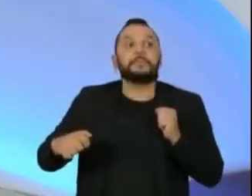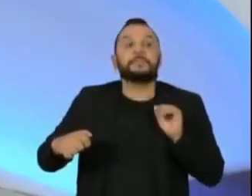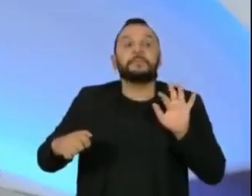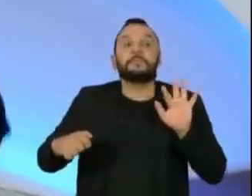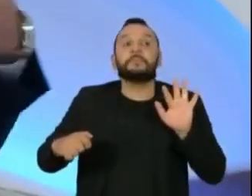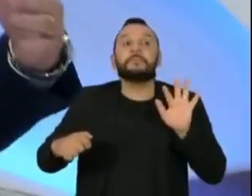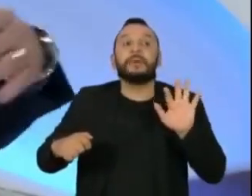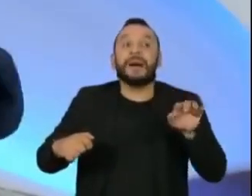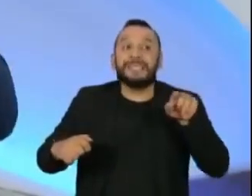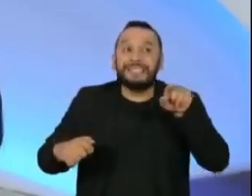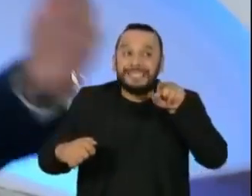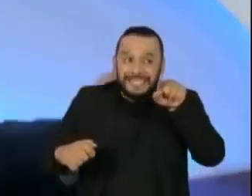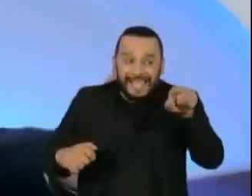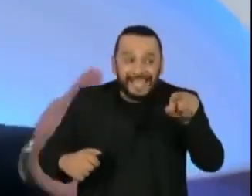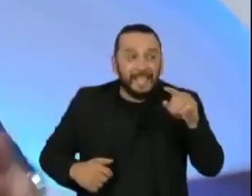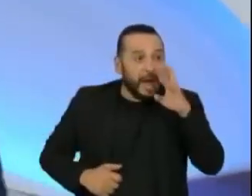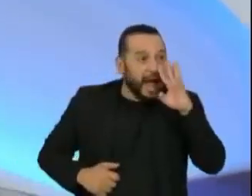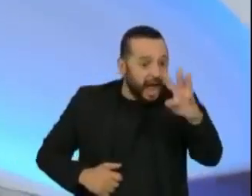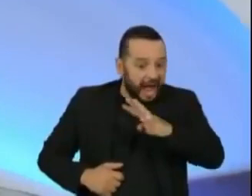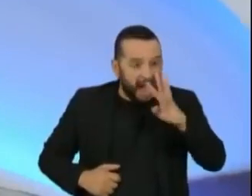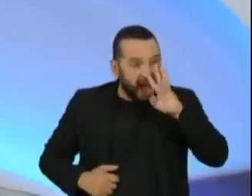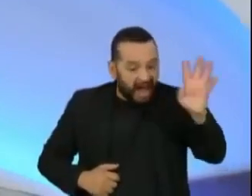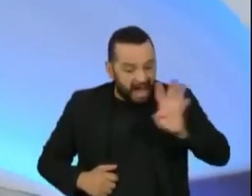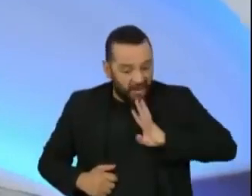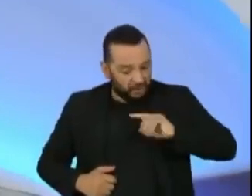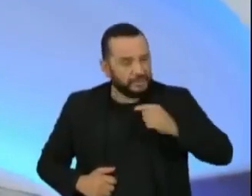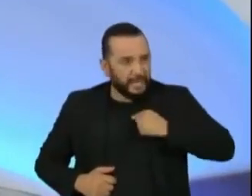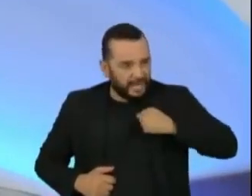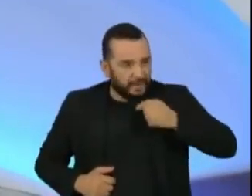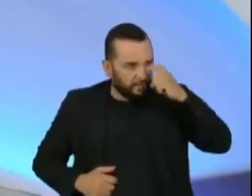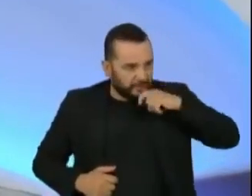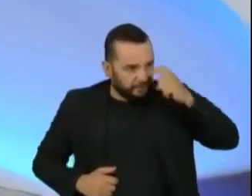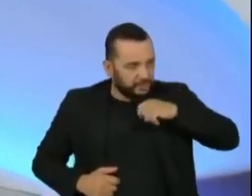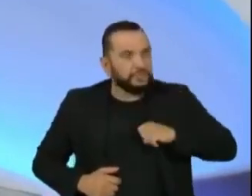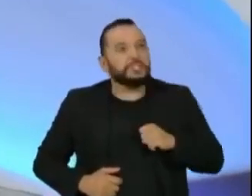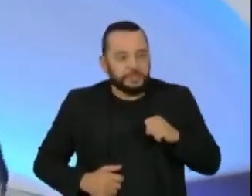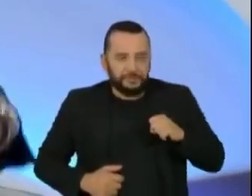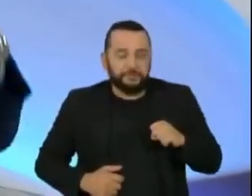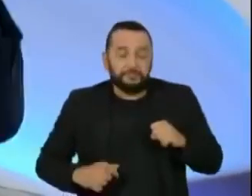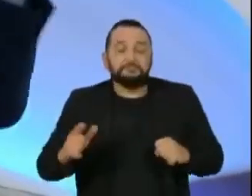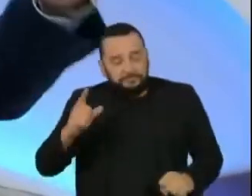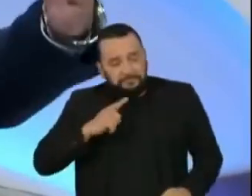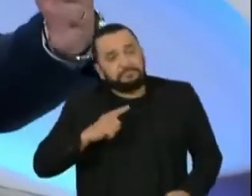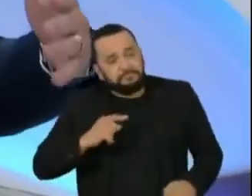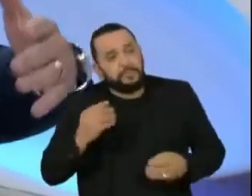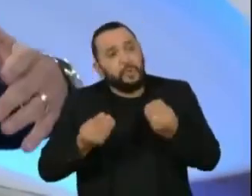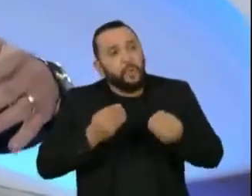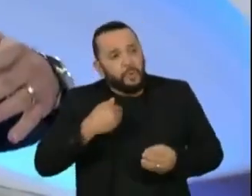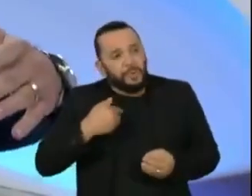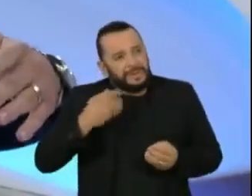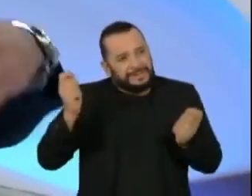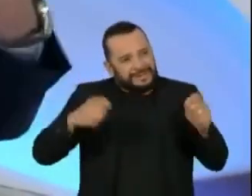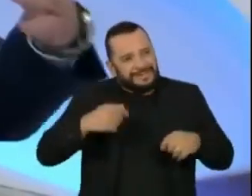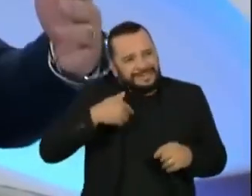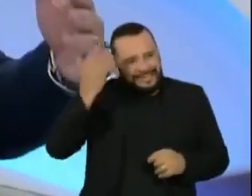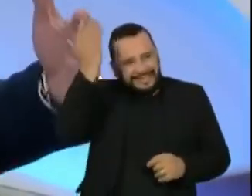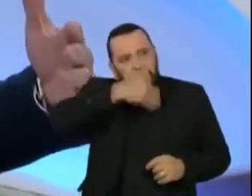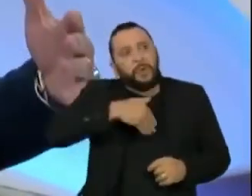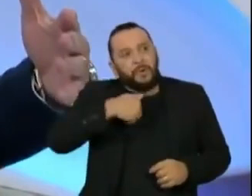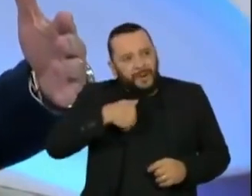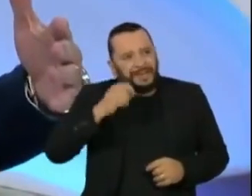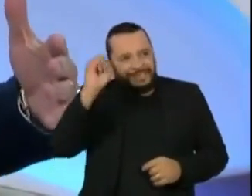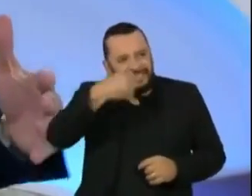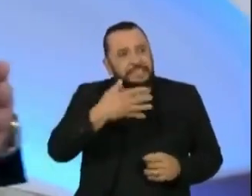resolver optar por mentir, coisa que ele não fez, certamente o Brasil ficaria muito decepcionado com o próprio presidente. Até porque